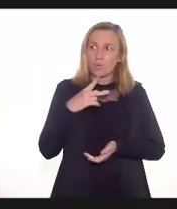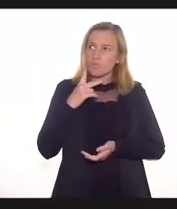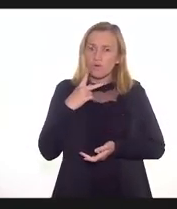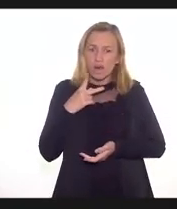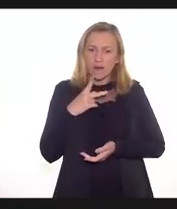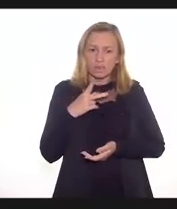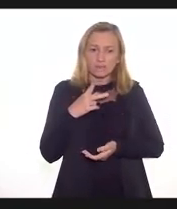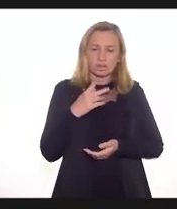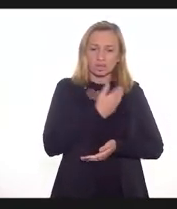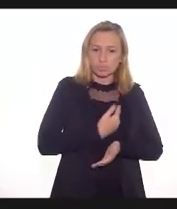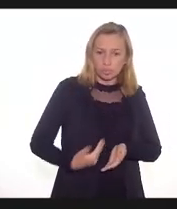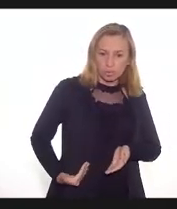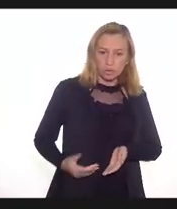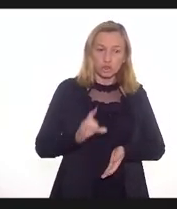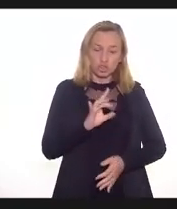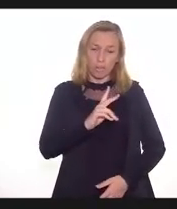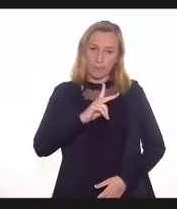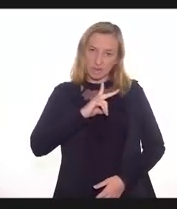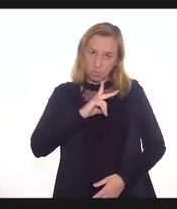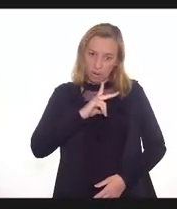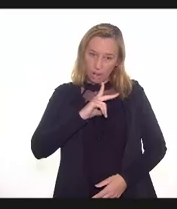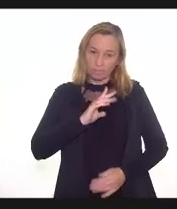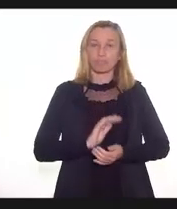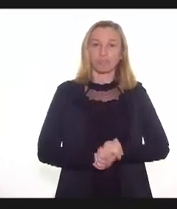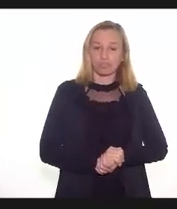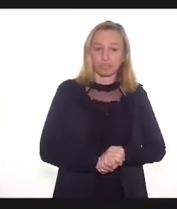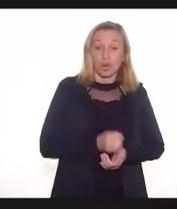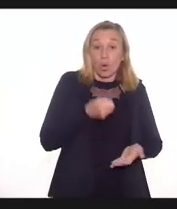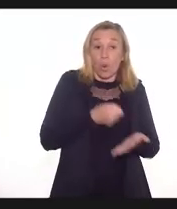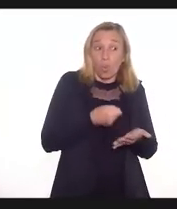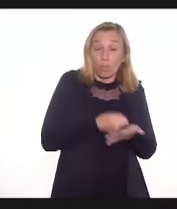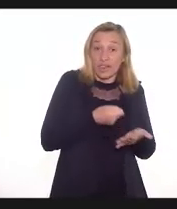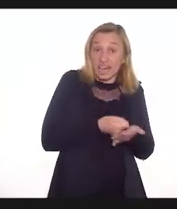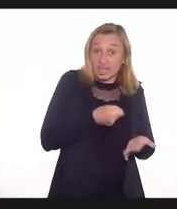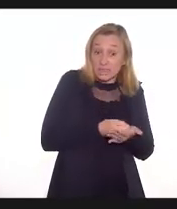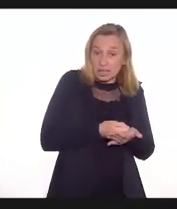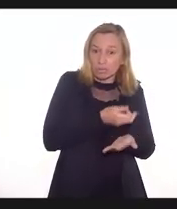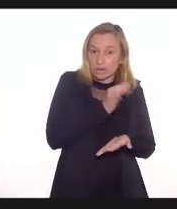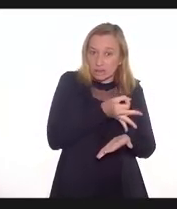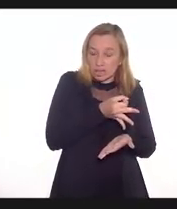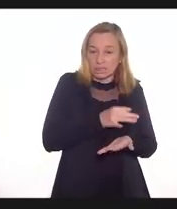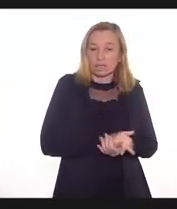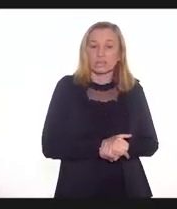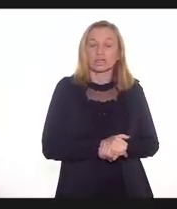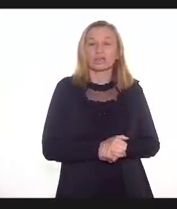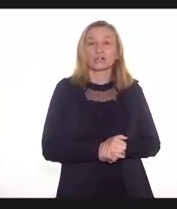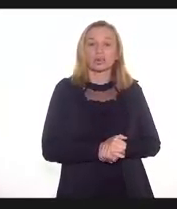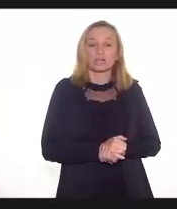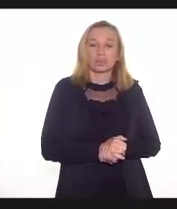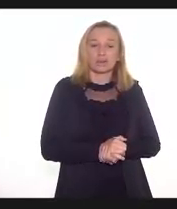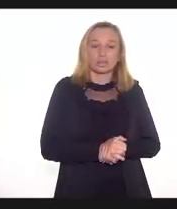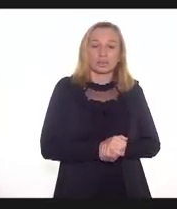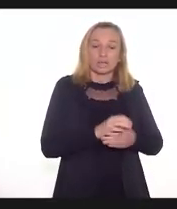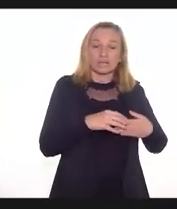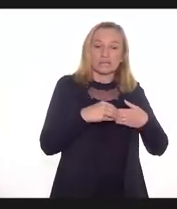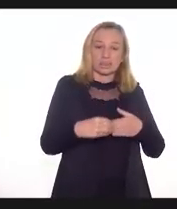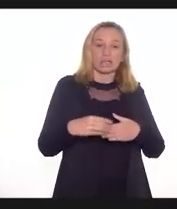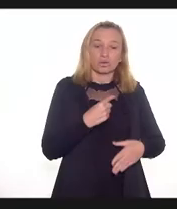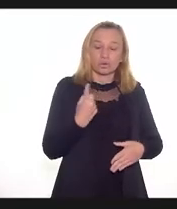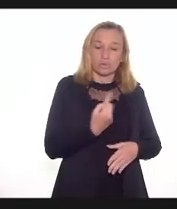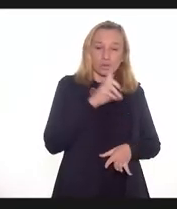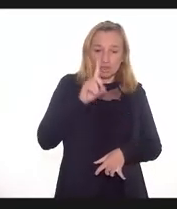às públicas, eu me refiro às privadas, uma obrigação específica que talvez exacerbe o nosso direito